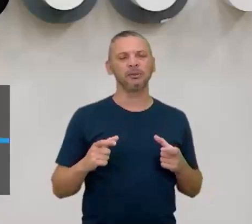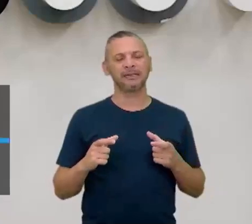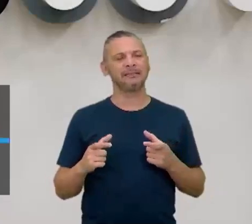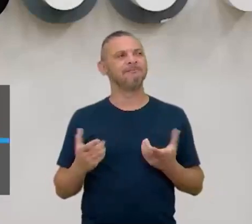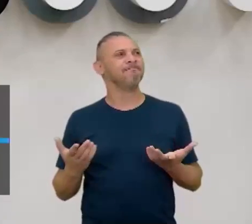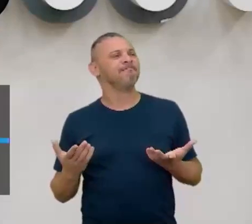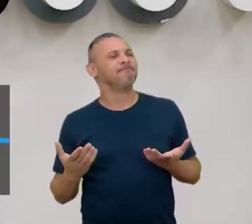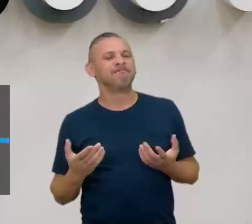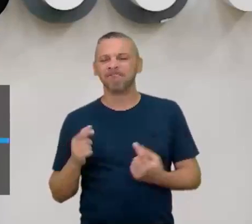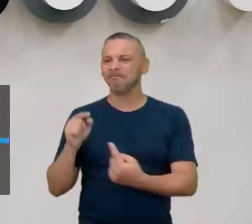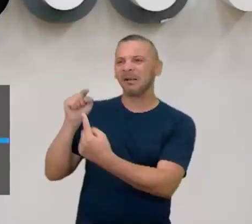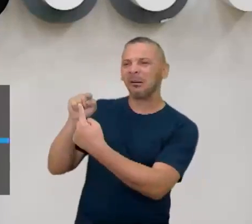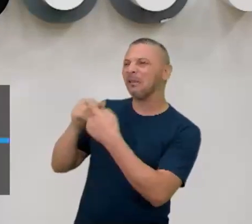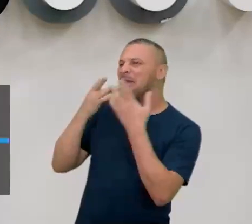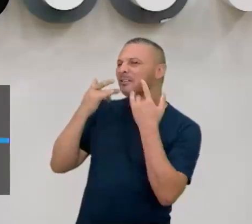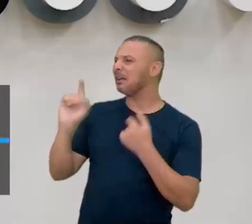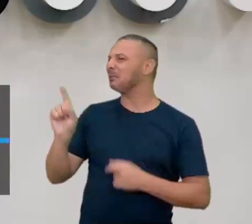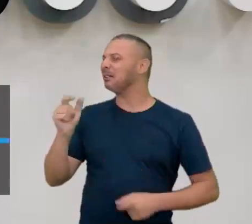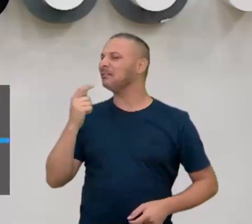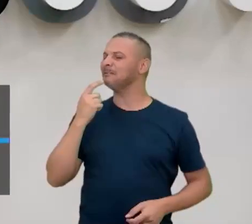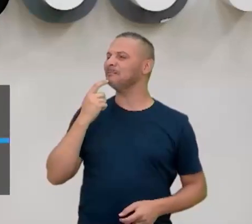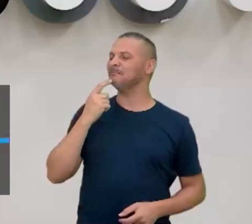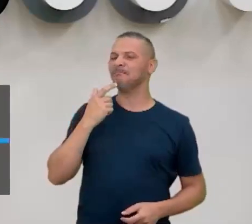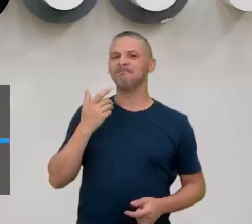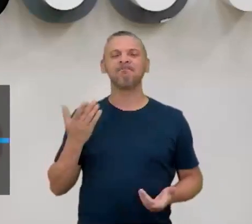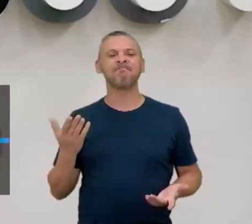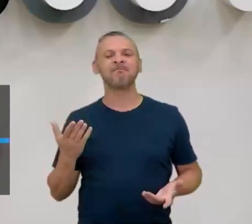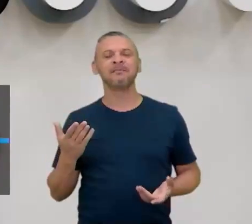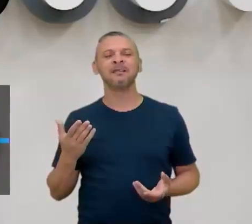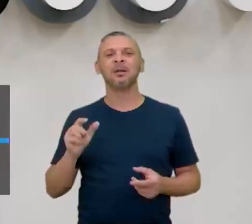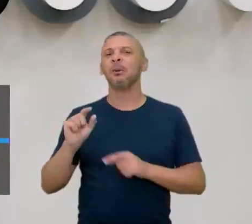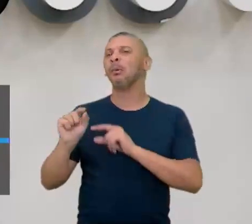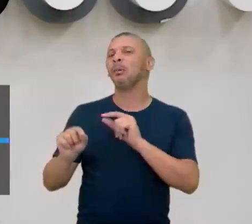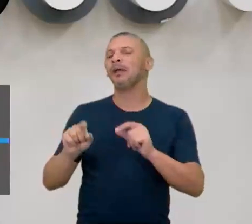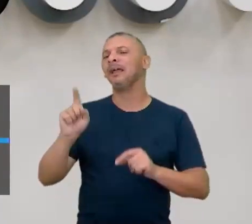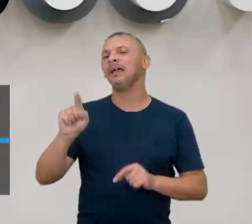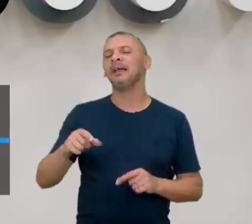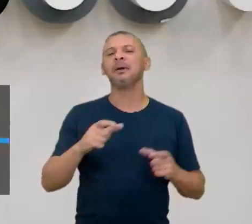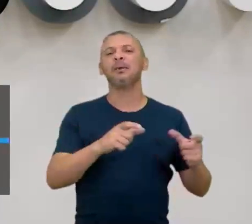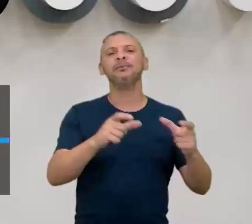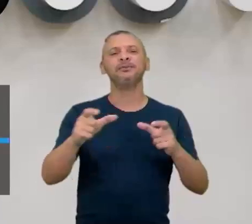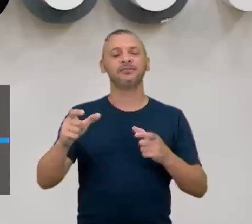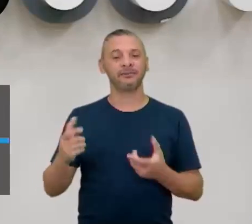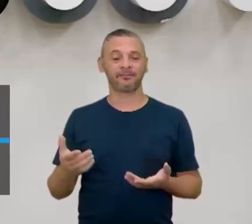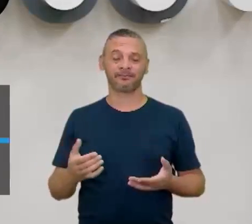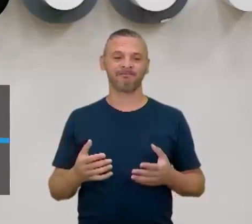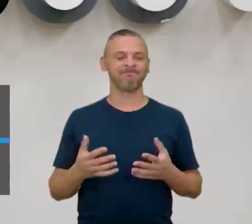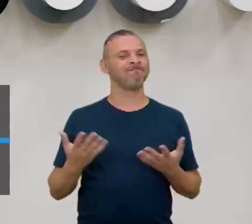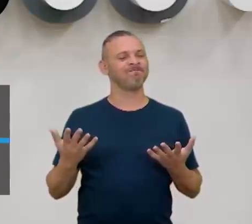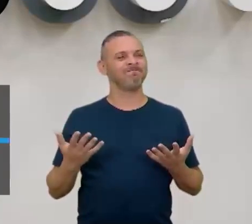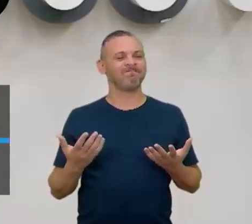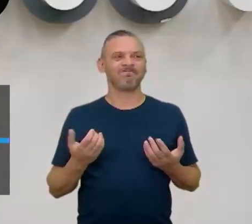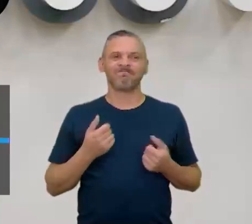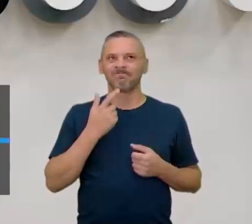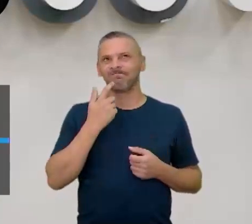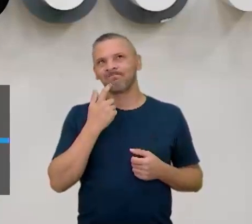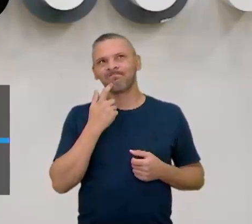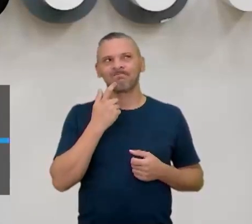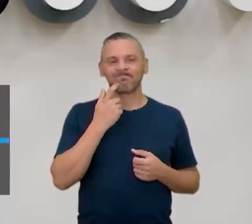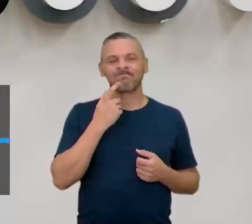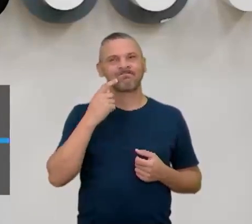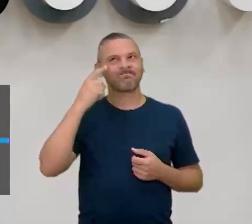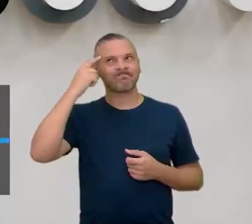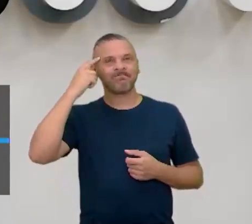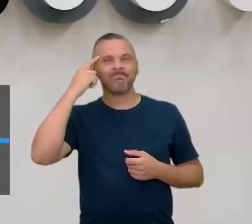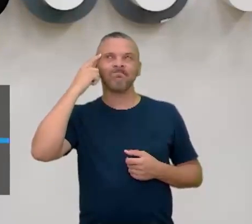vezes não é tão convencional, né? Sobre o teatro. O que é um lugar não convencional? É bem complexo hoje quando a gente pensa no teatro